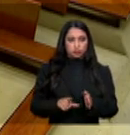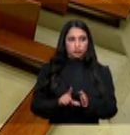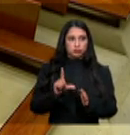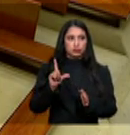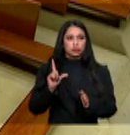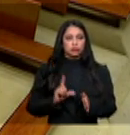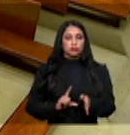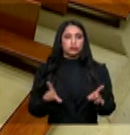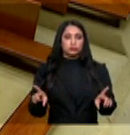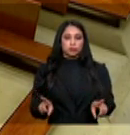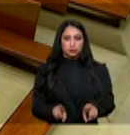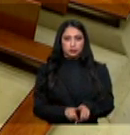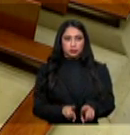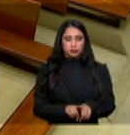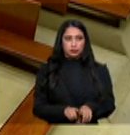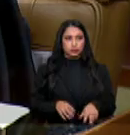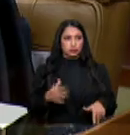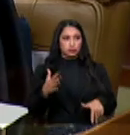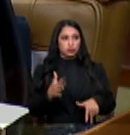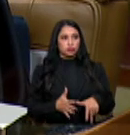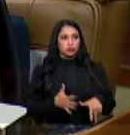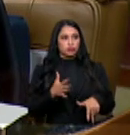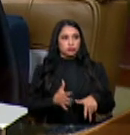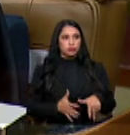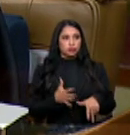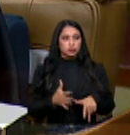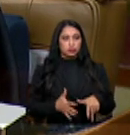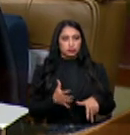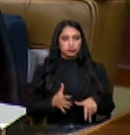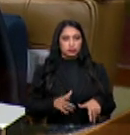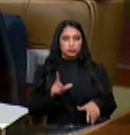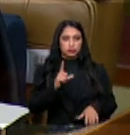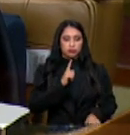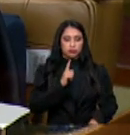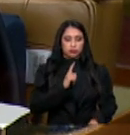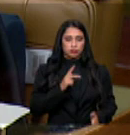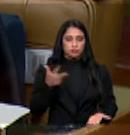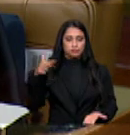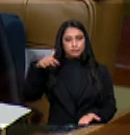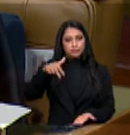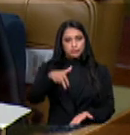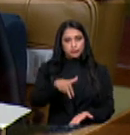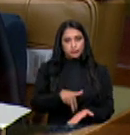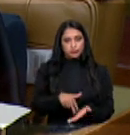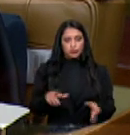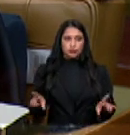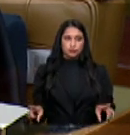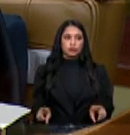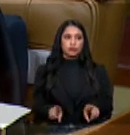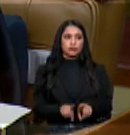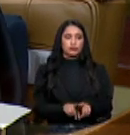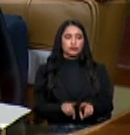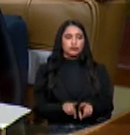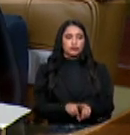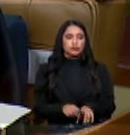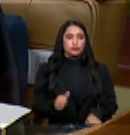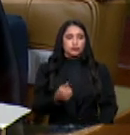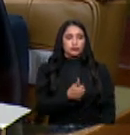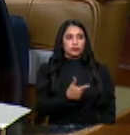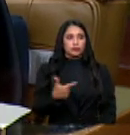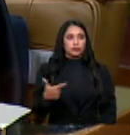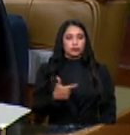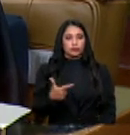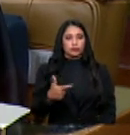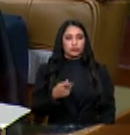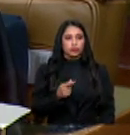U invertida. Ele está ao lado da ministra Rosa Weber. Também o ministro Fachin tem pele branca,